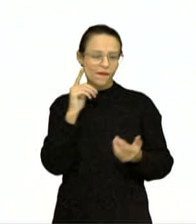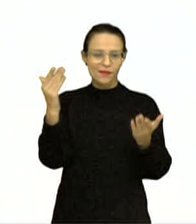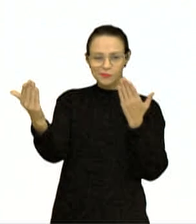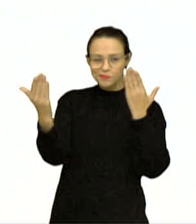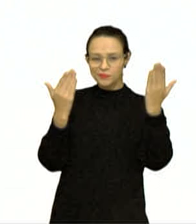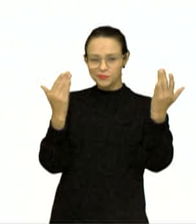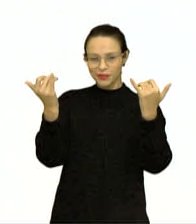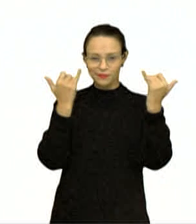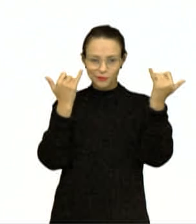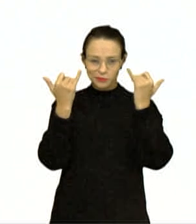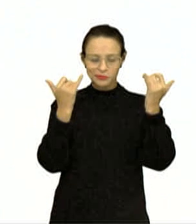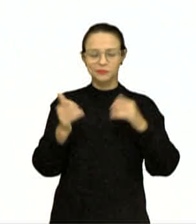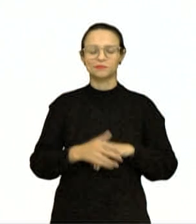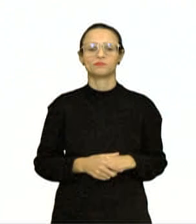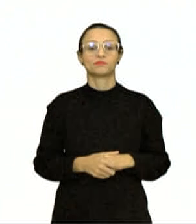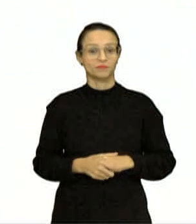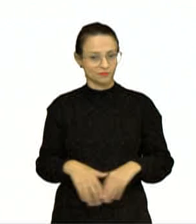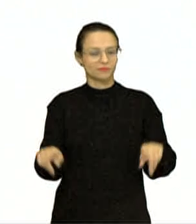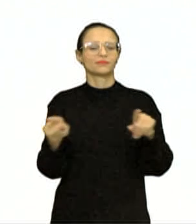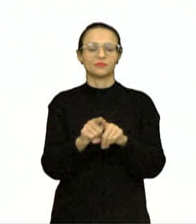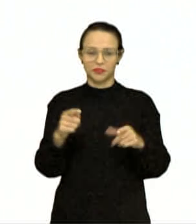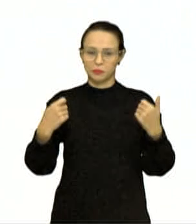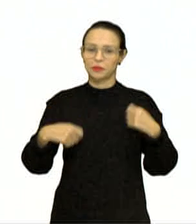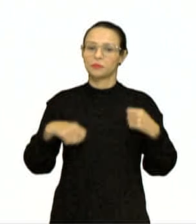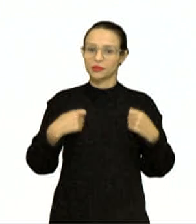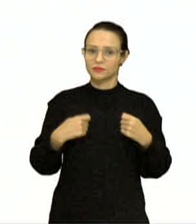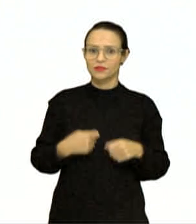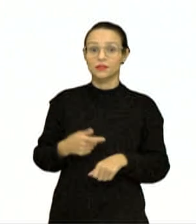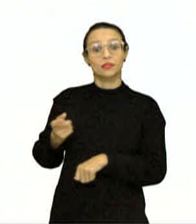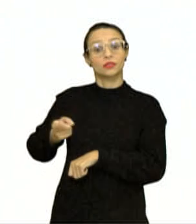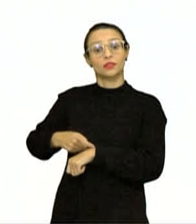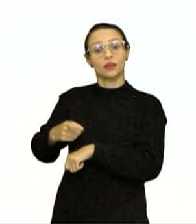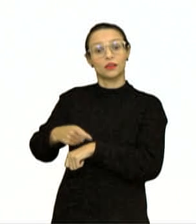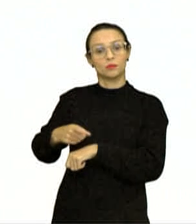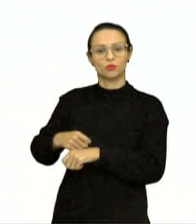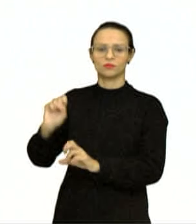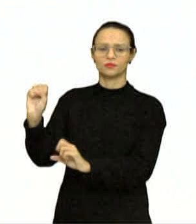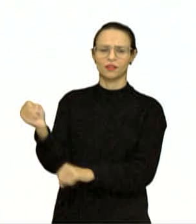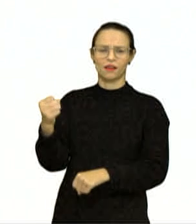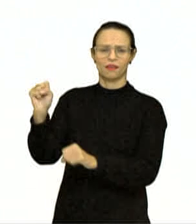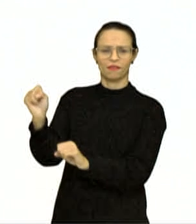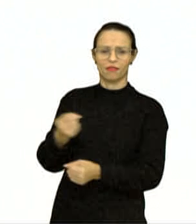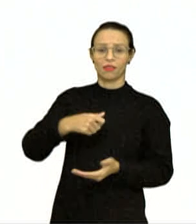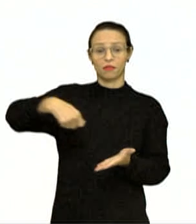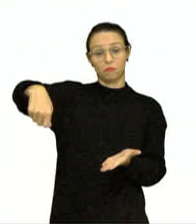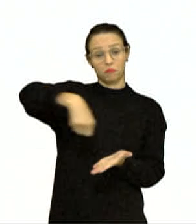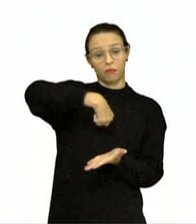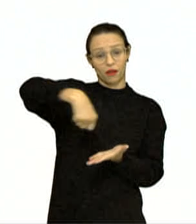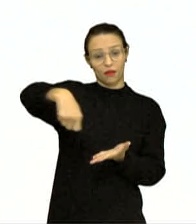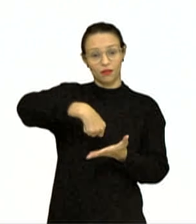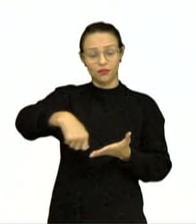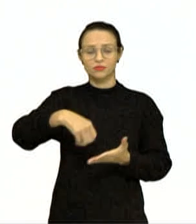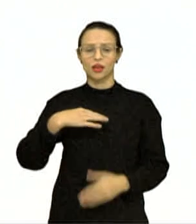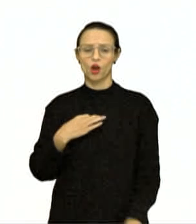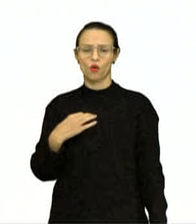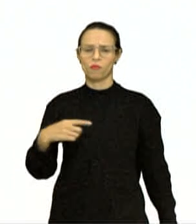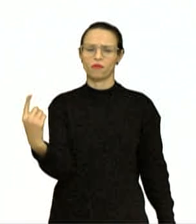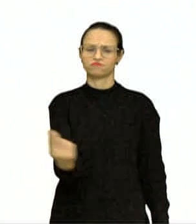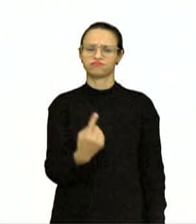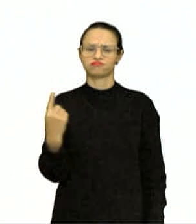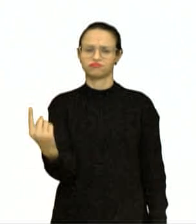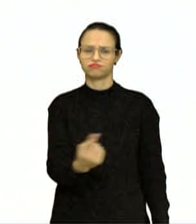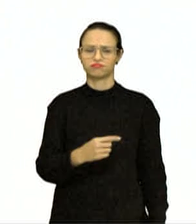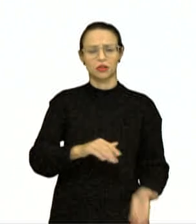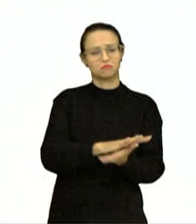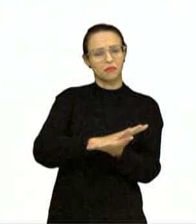informações. Também precisa sobrar tempo para varrer, passar, lavar roupa, pratos